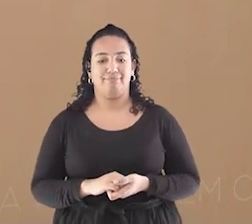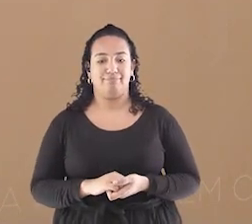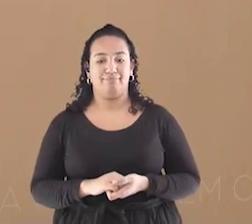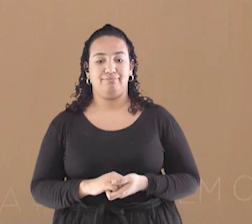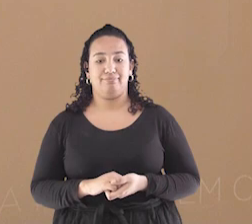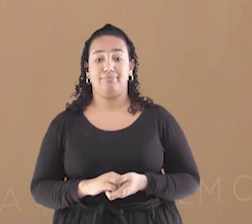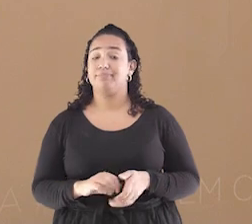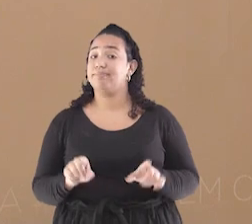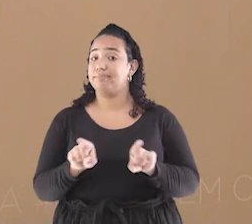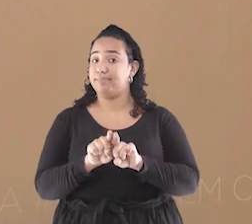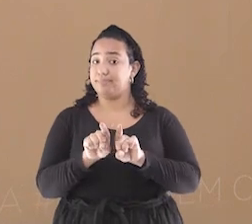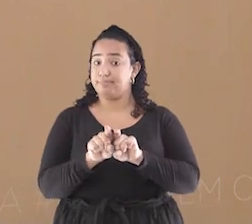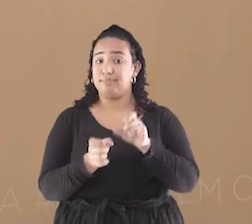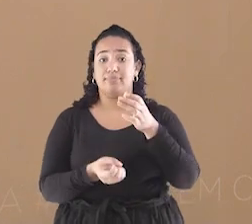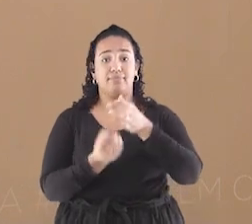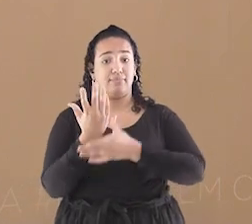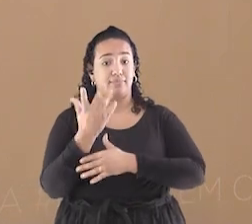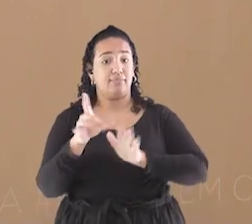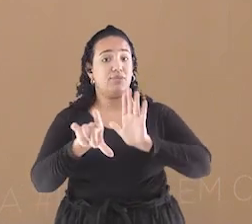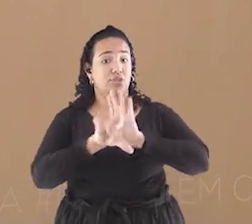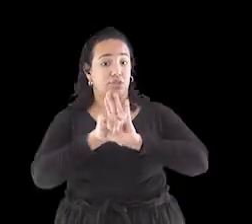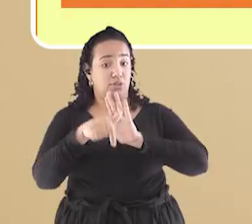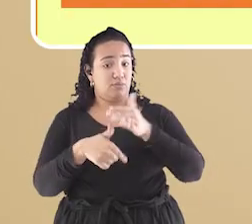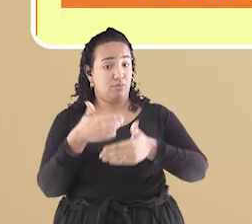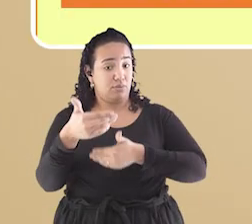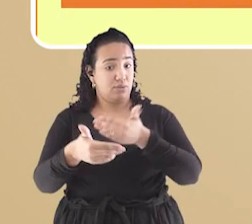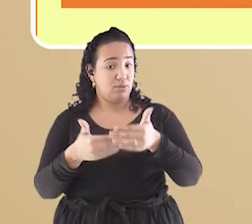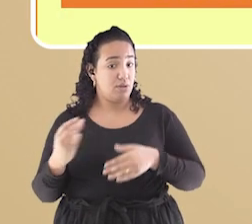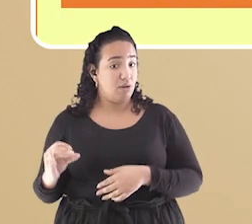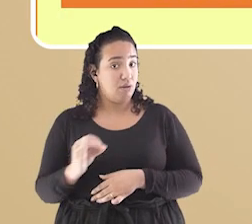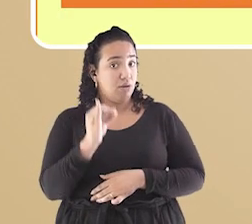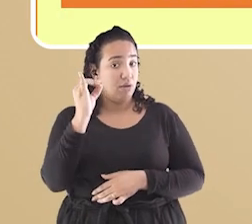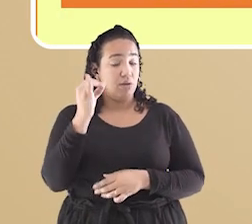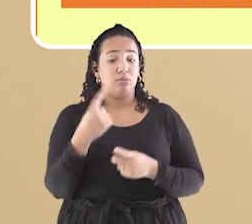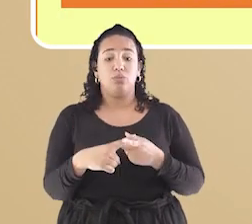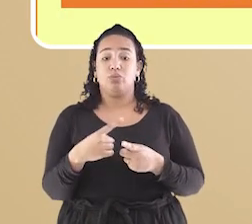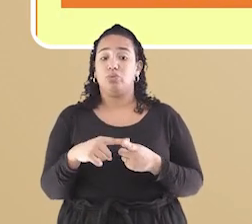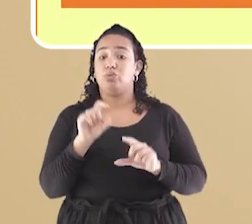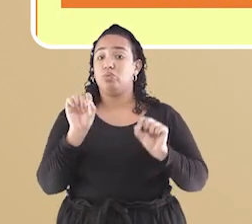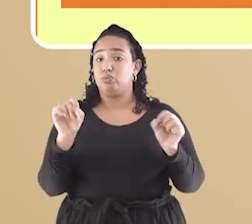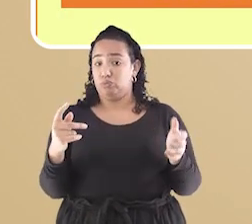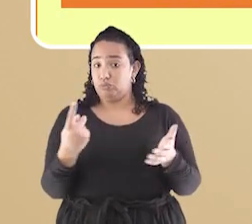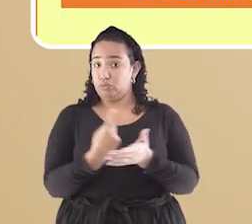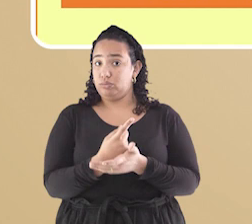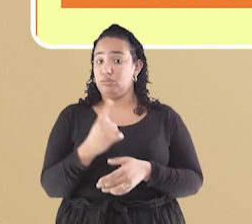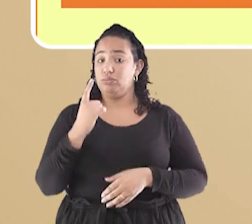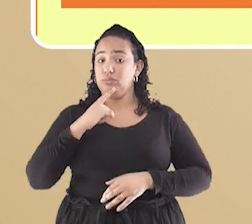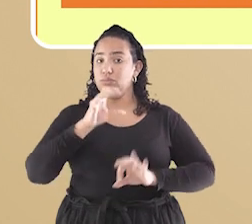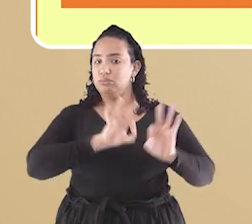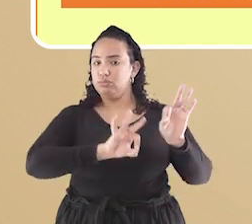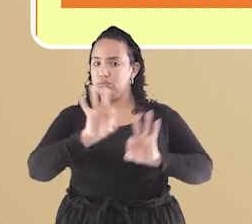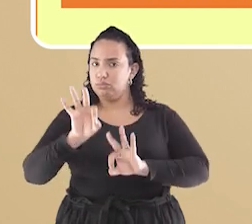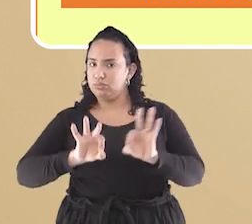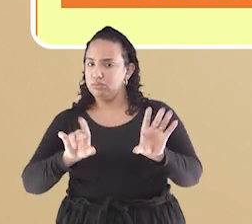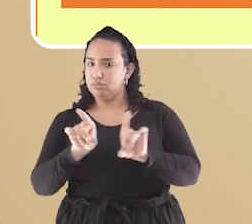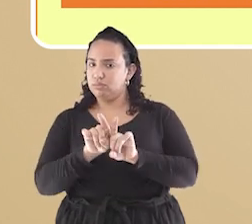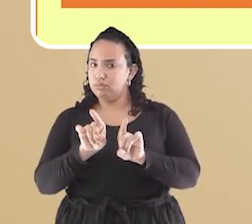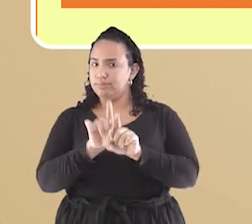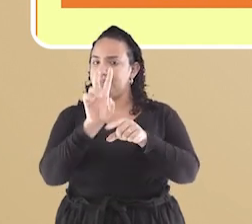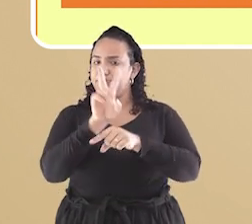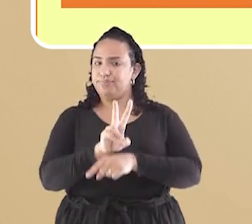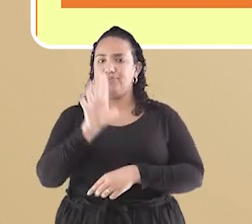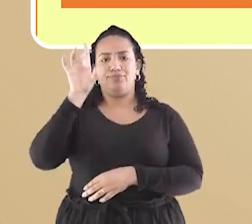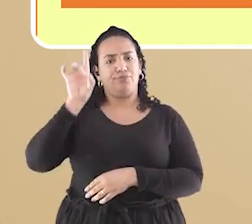justiças unificadas foram muito importantes para esse processo, pois além de garantir a manutenção da ordem e melhor proteger os direitos e deveres